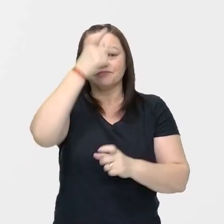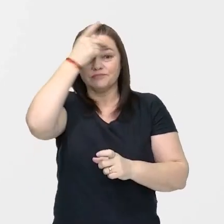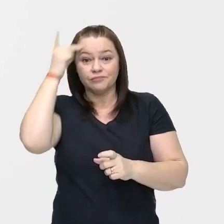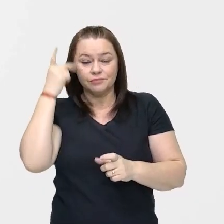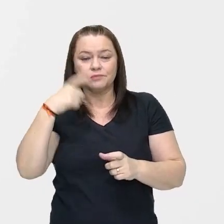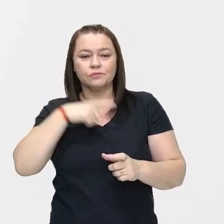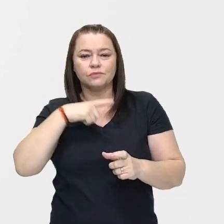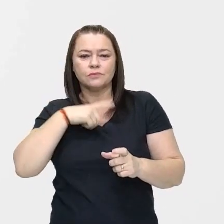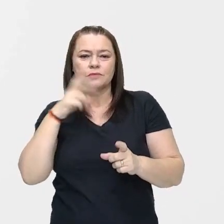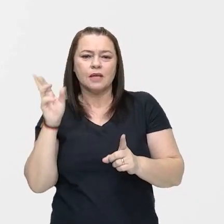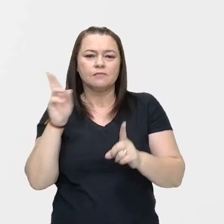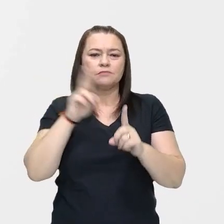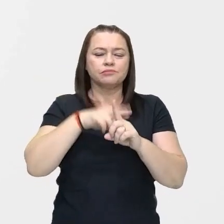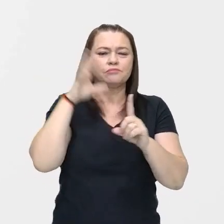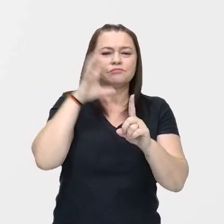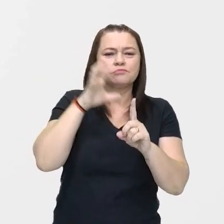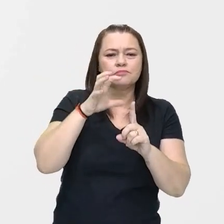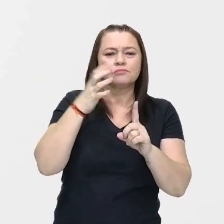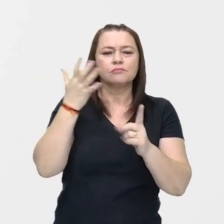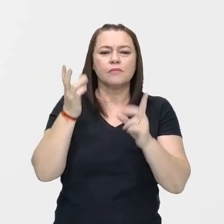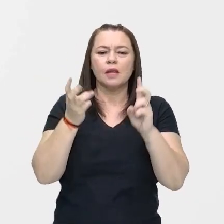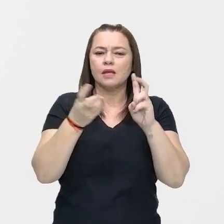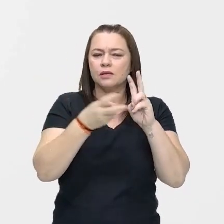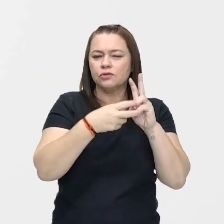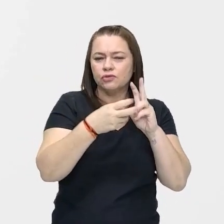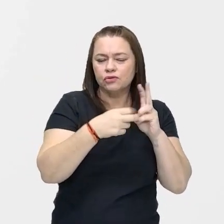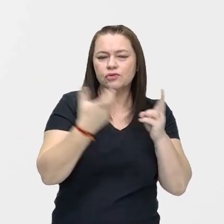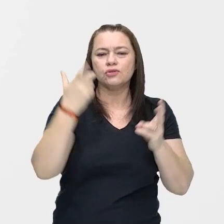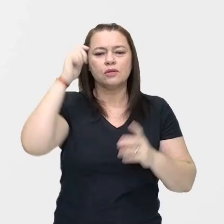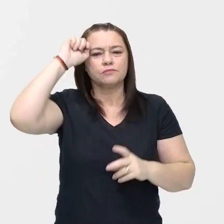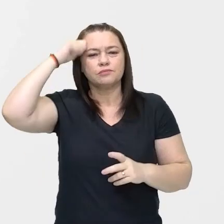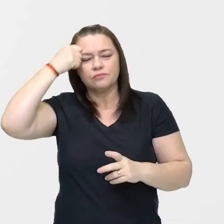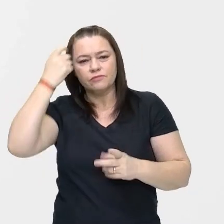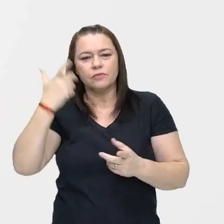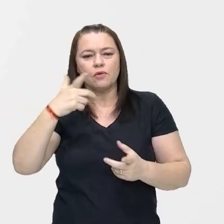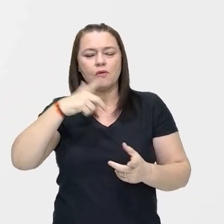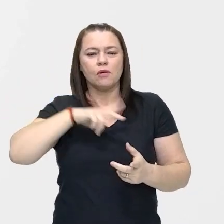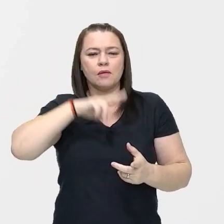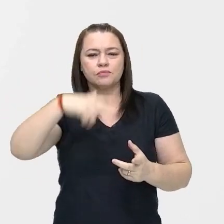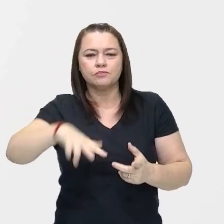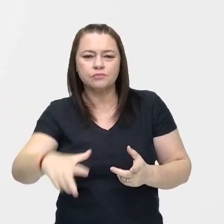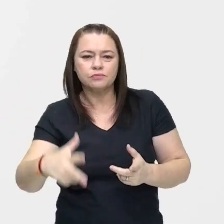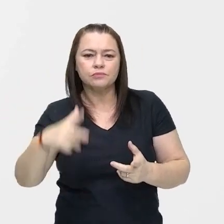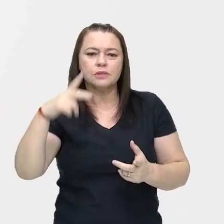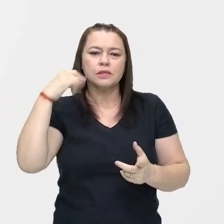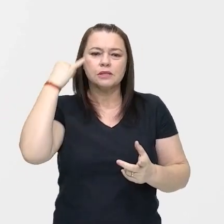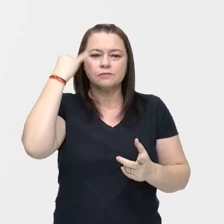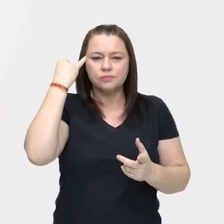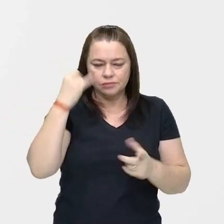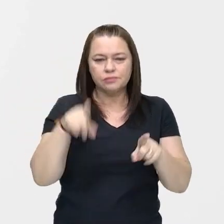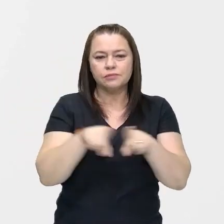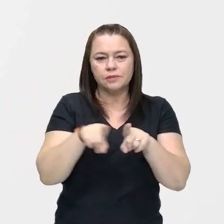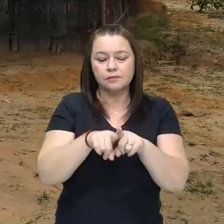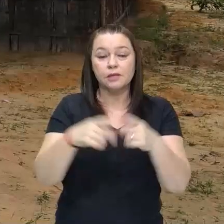influências indígenas, africanas, portuguesas e dos espanhóis. Olha aqui para mim.